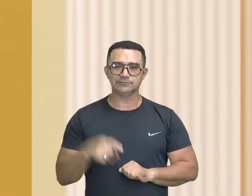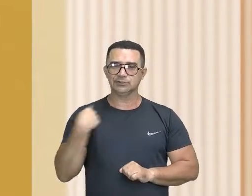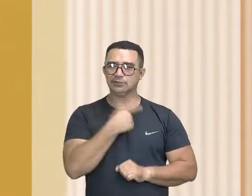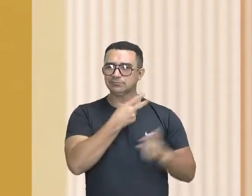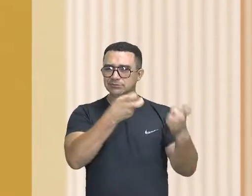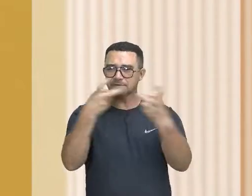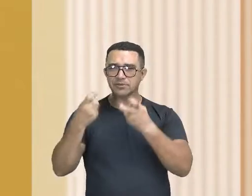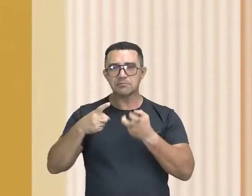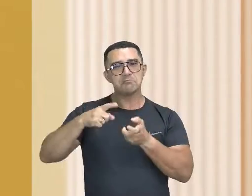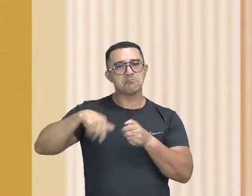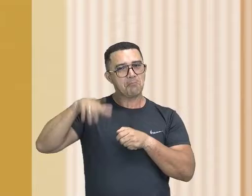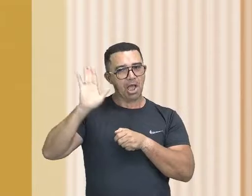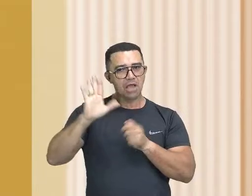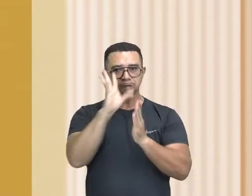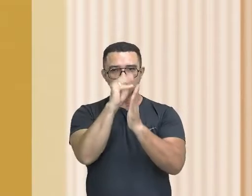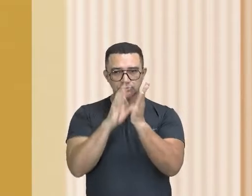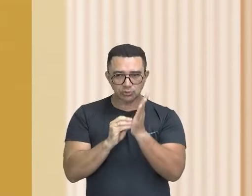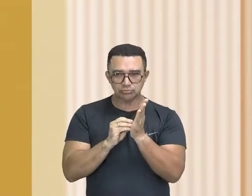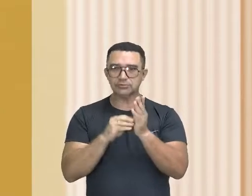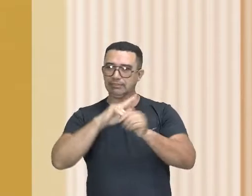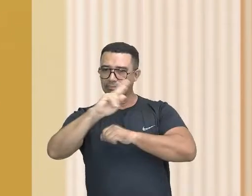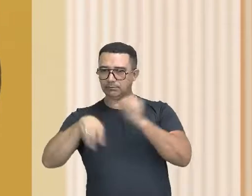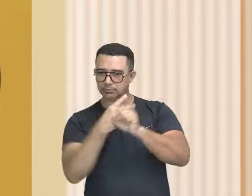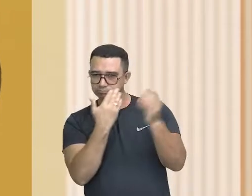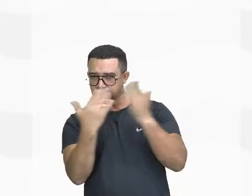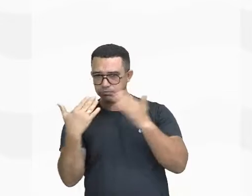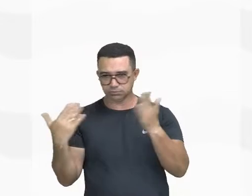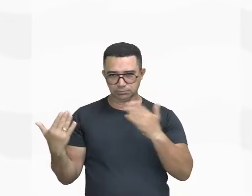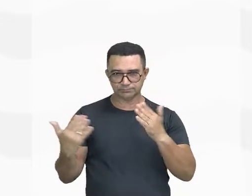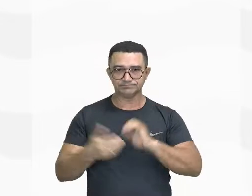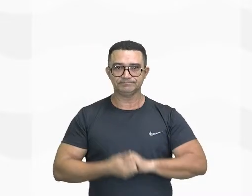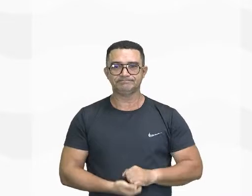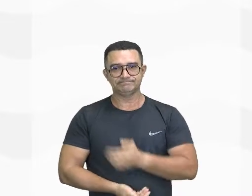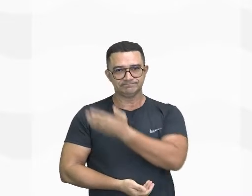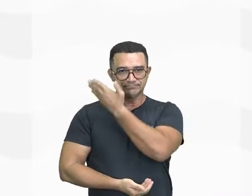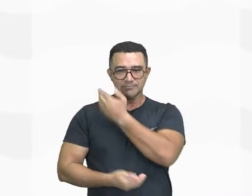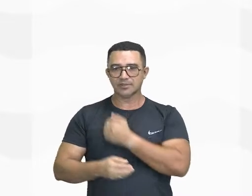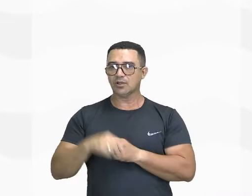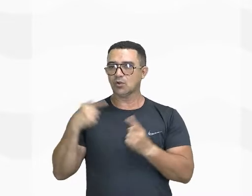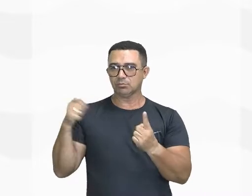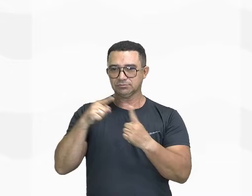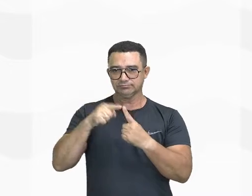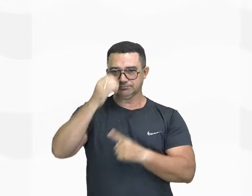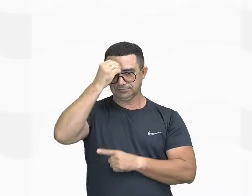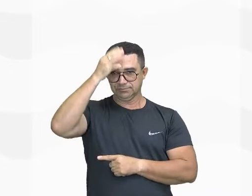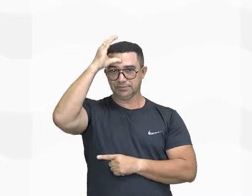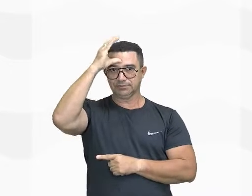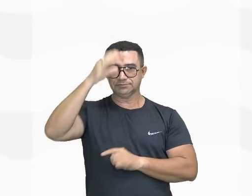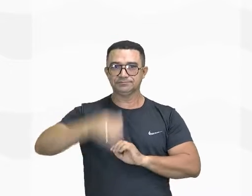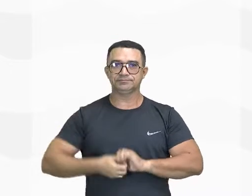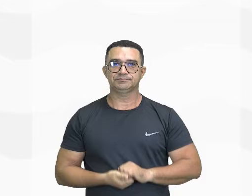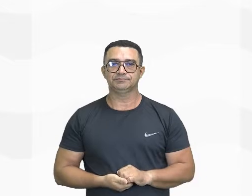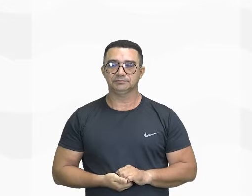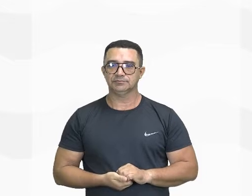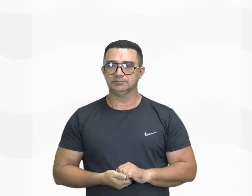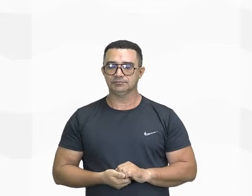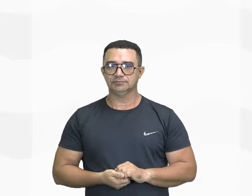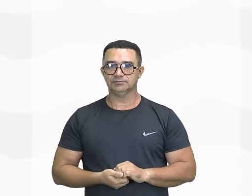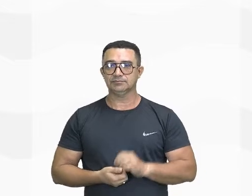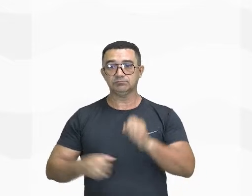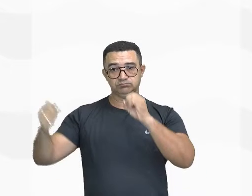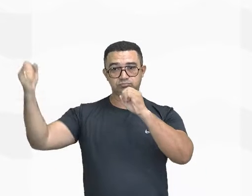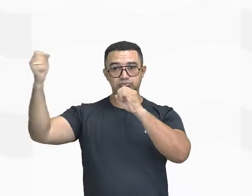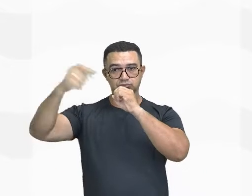mais conteúdos, para a gente conversar um pouco mais. Então vamos observar o nosso objeto de conhecimento da aula. Então nós temos aí o